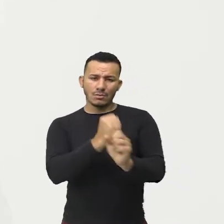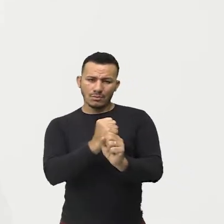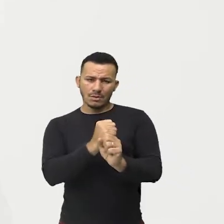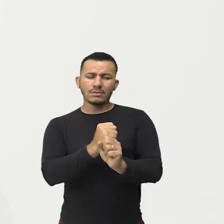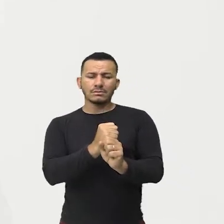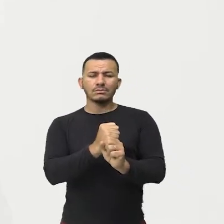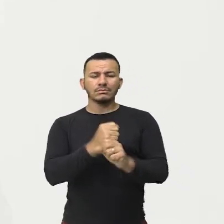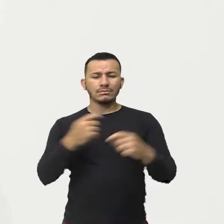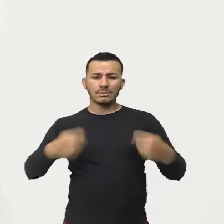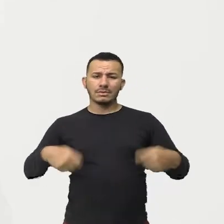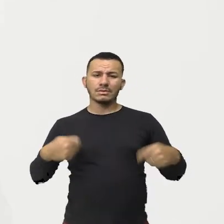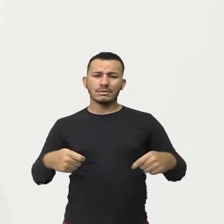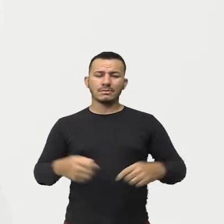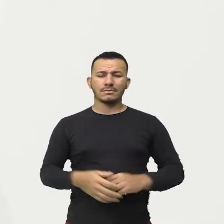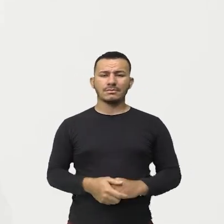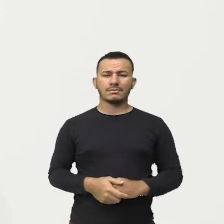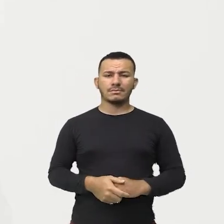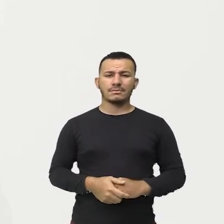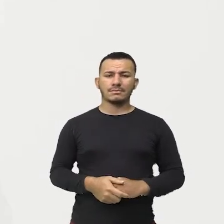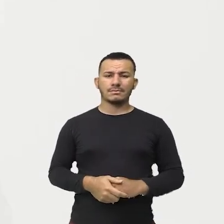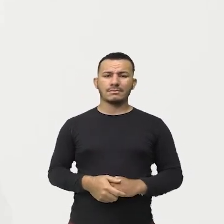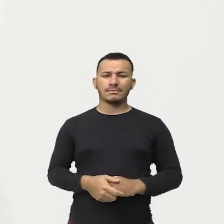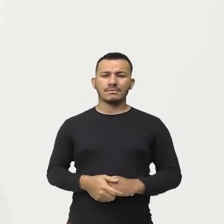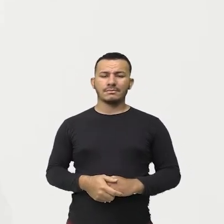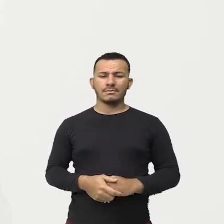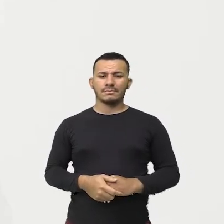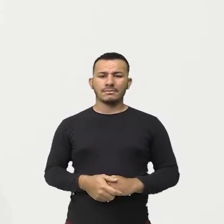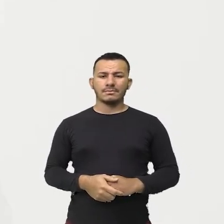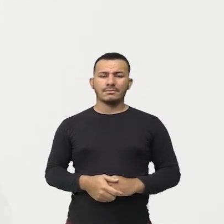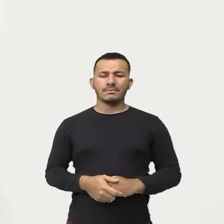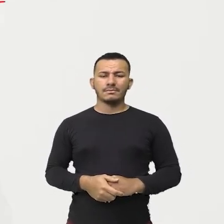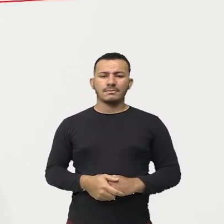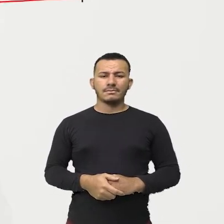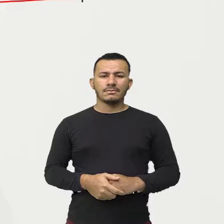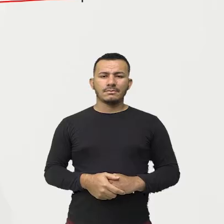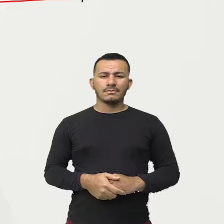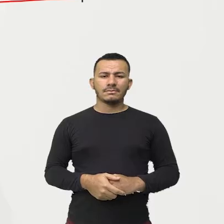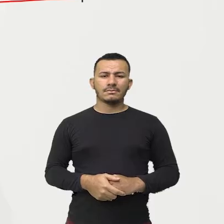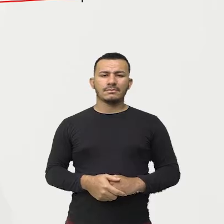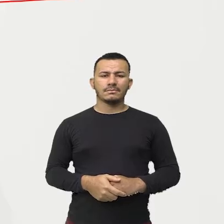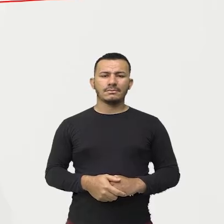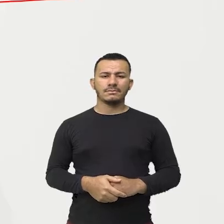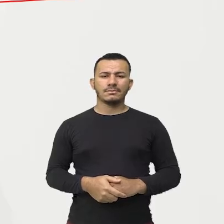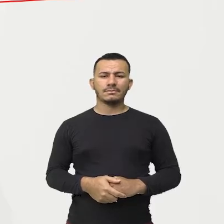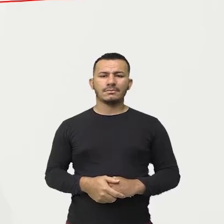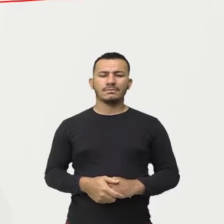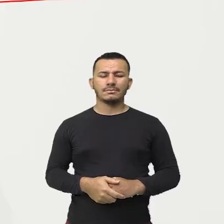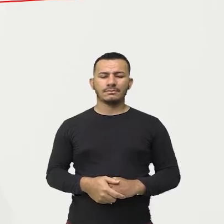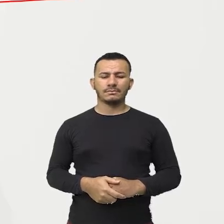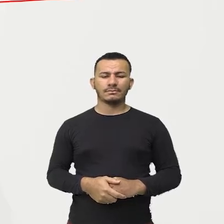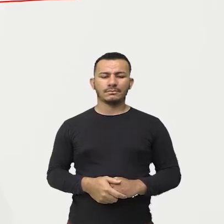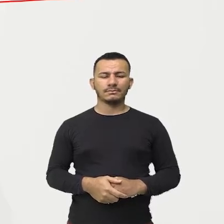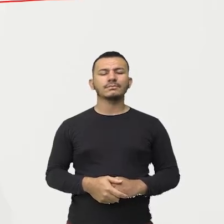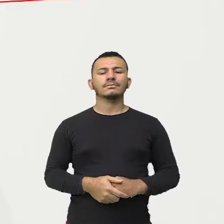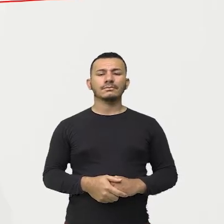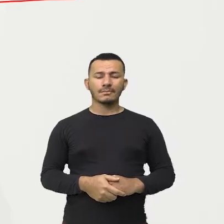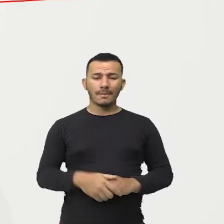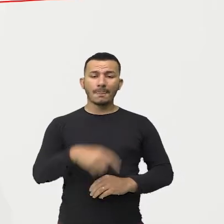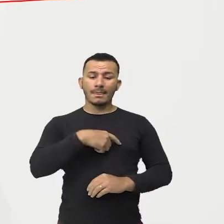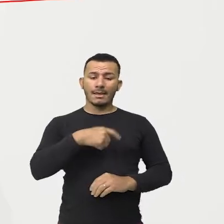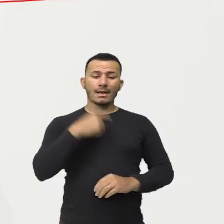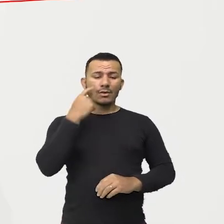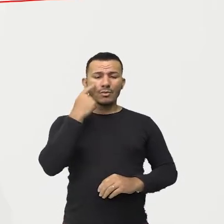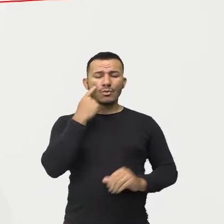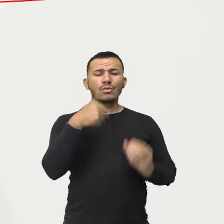os bolos. Então, esses valores serão somados ao final da compra. Teremos a seguinte